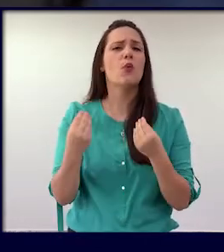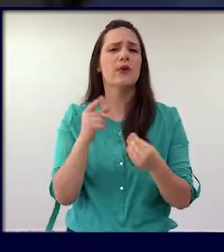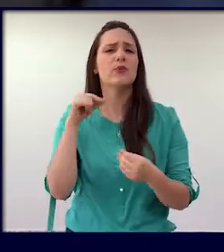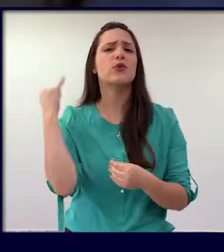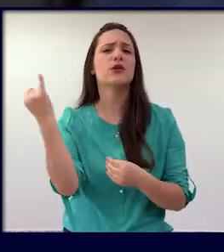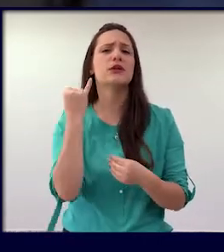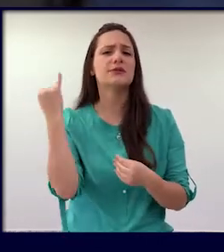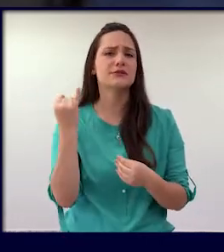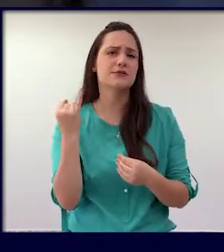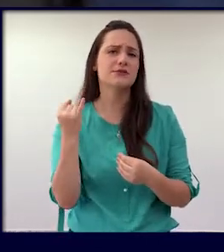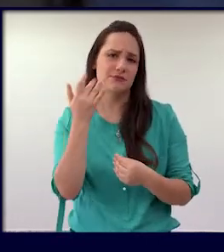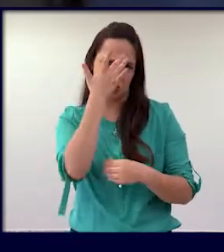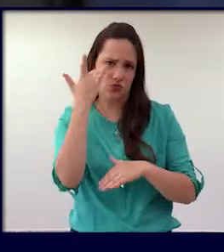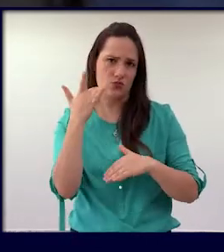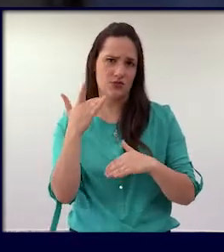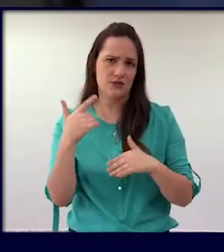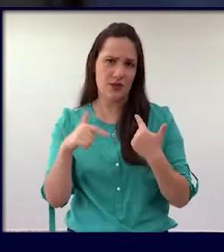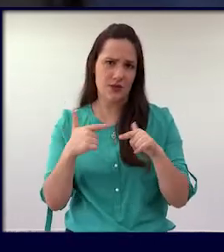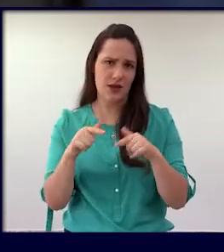importância do mesário?